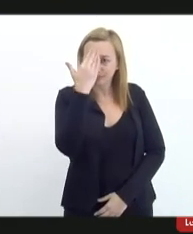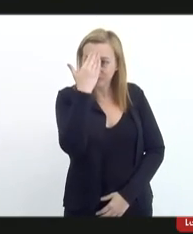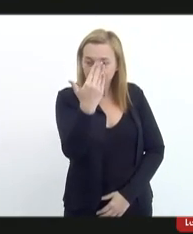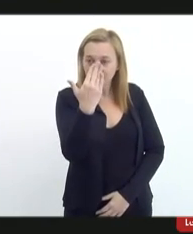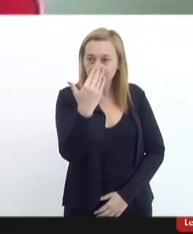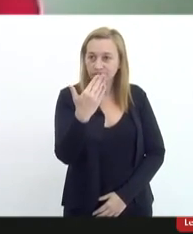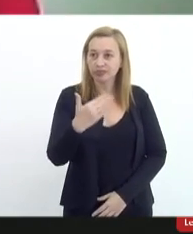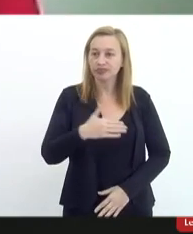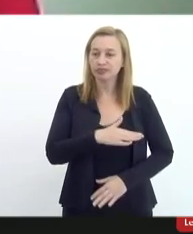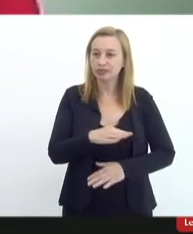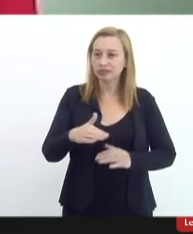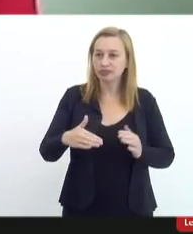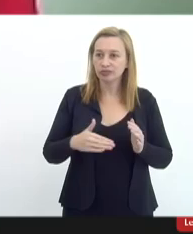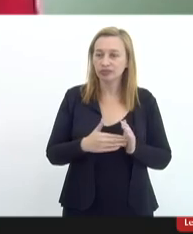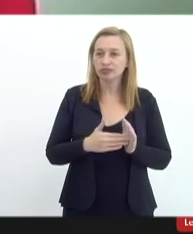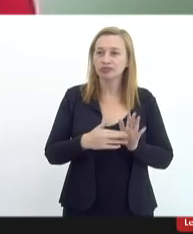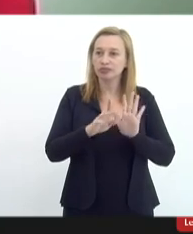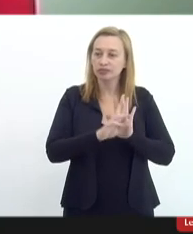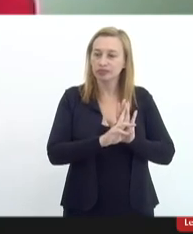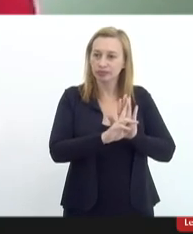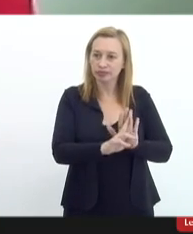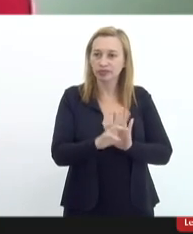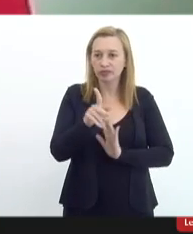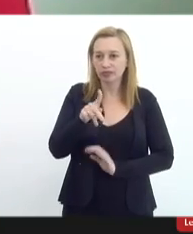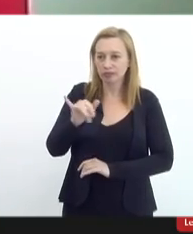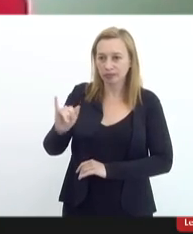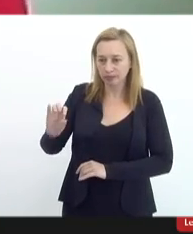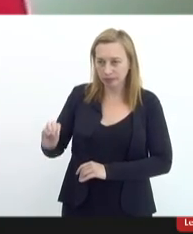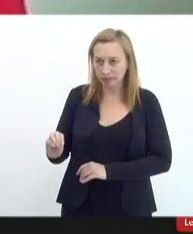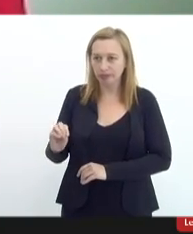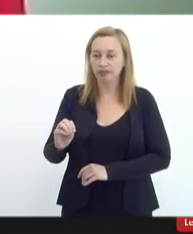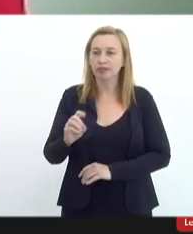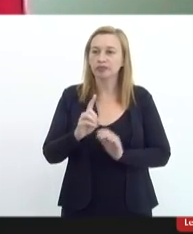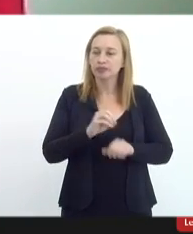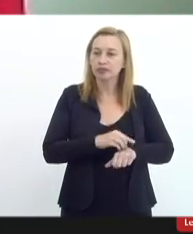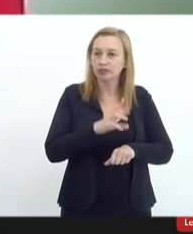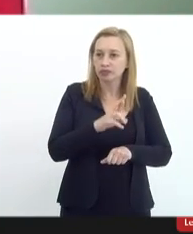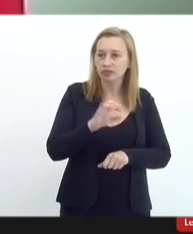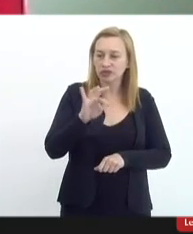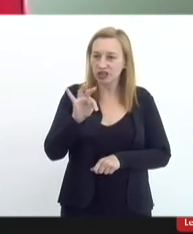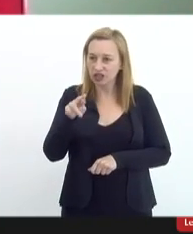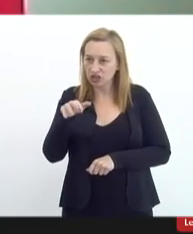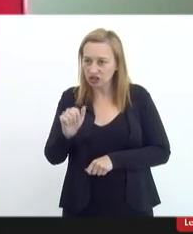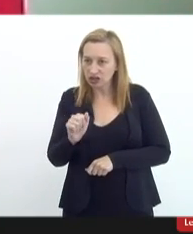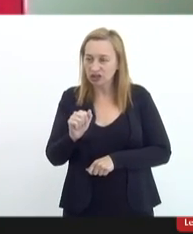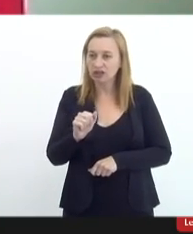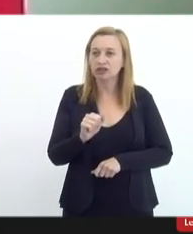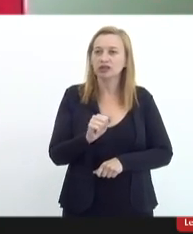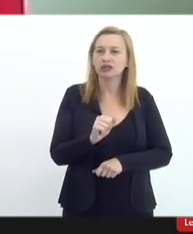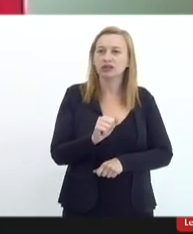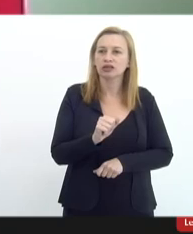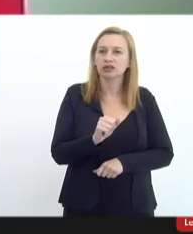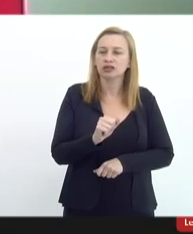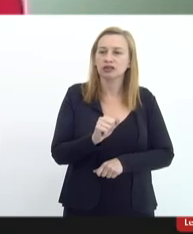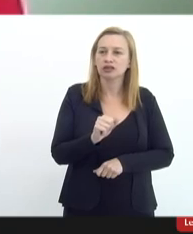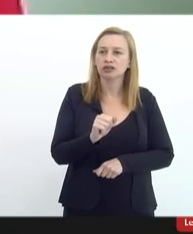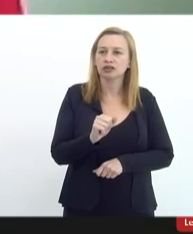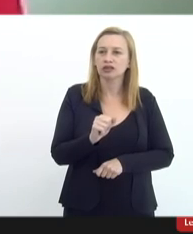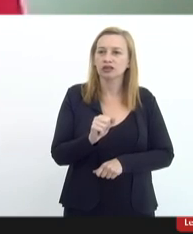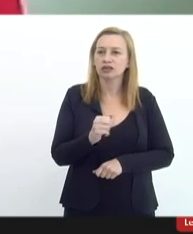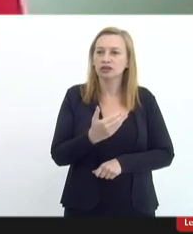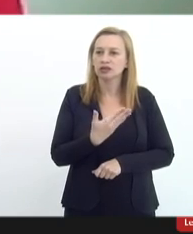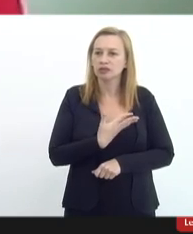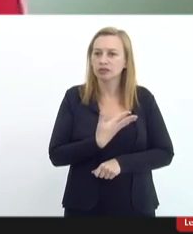Agradecendo aos nossos palestrantes, pai Márcio de Jagum, a doutora Cristina Vital da Cunha, a nossa